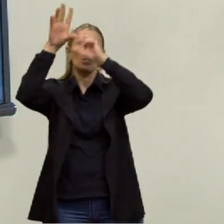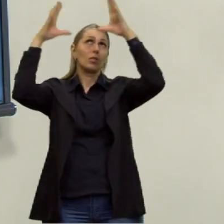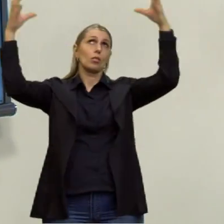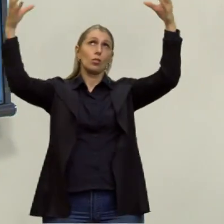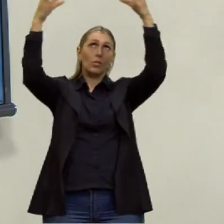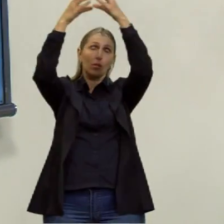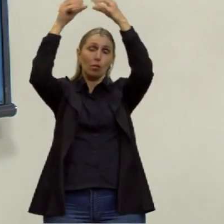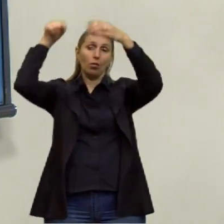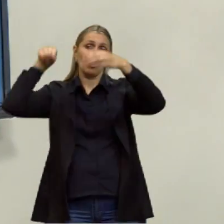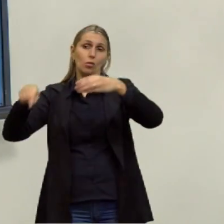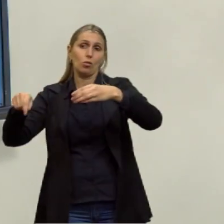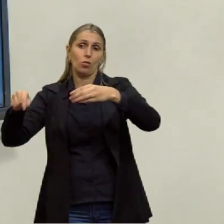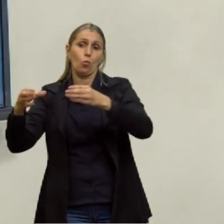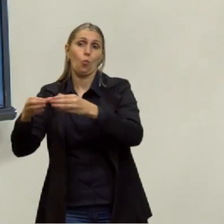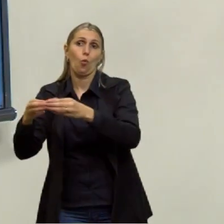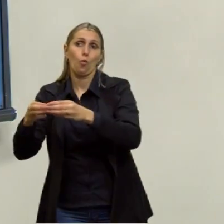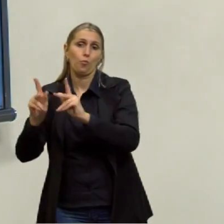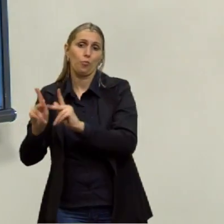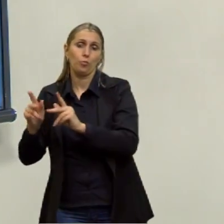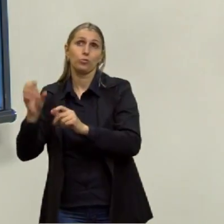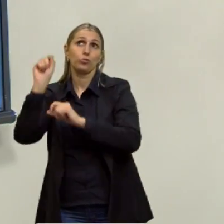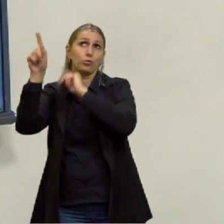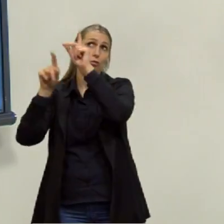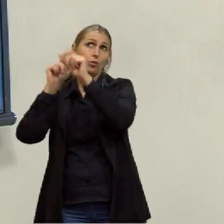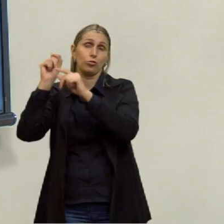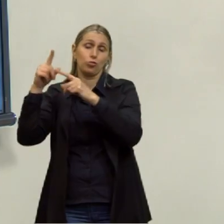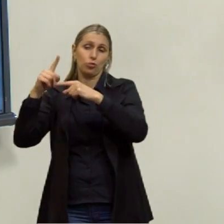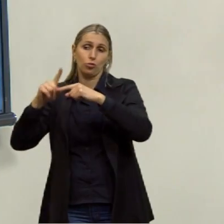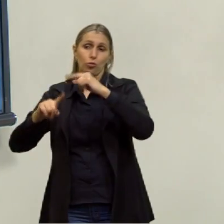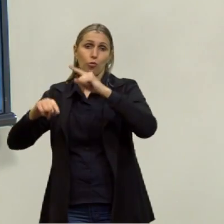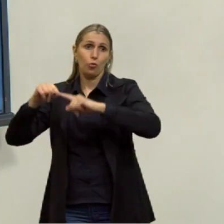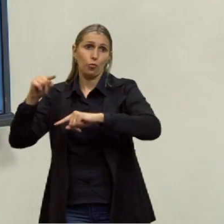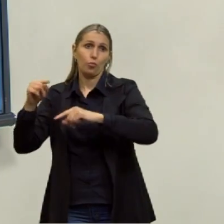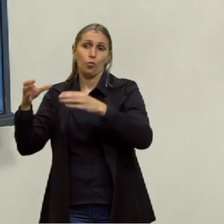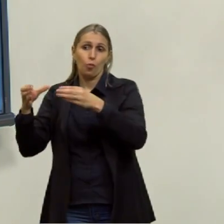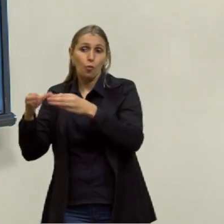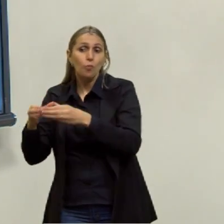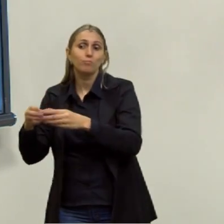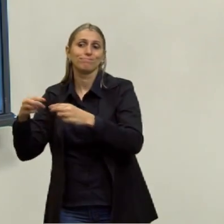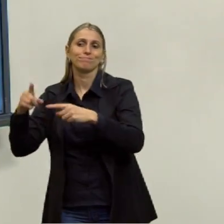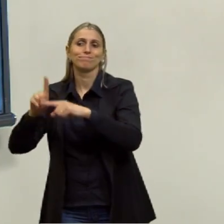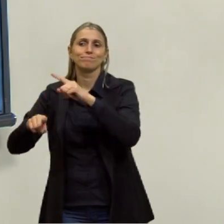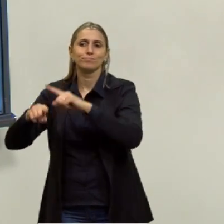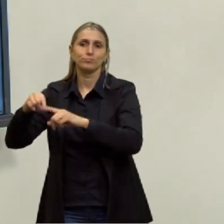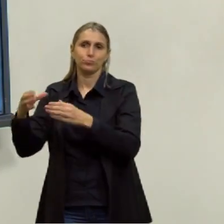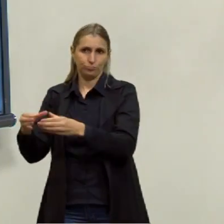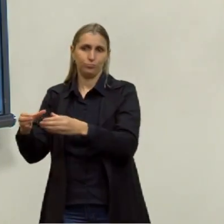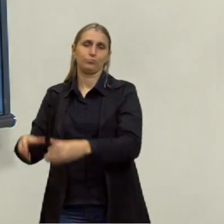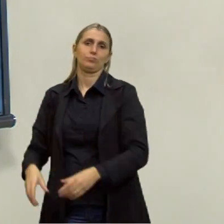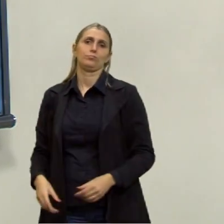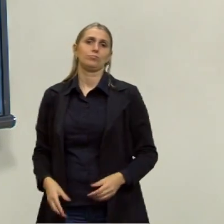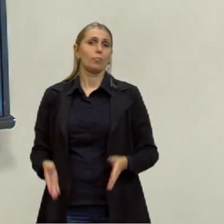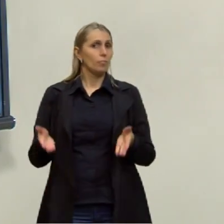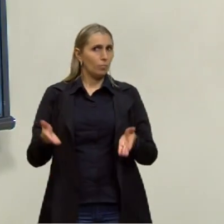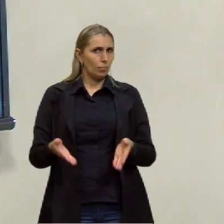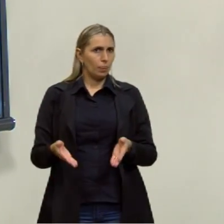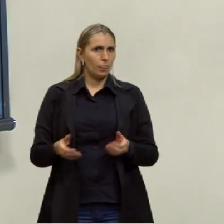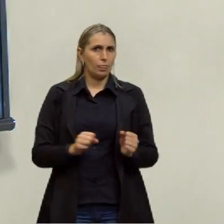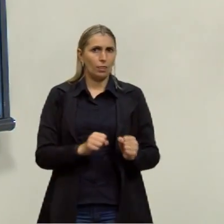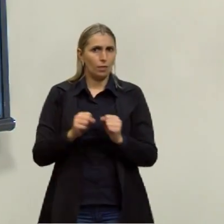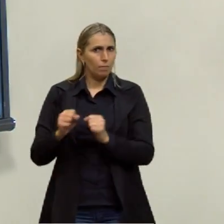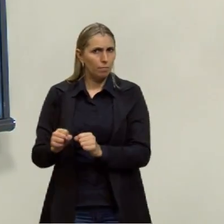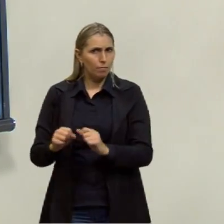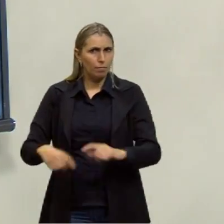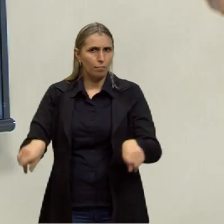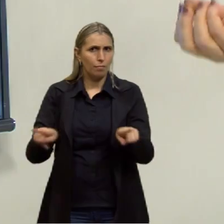estrelas é como se fosse um bloco de pessoa de pessoas de objetos um bloco de coisas tá agora eu